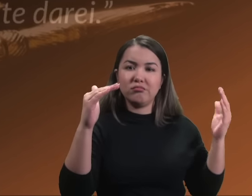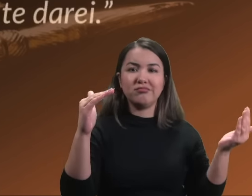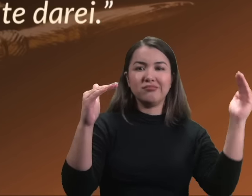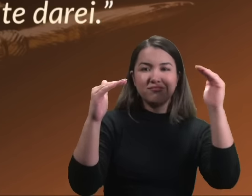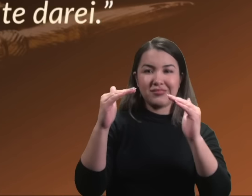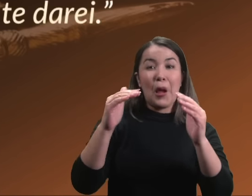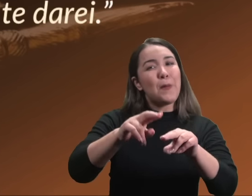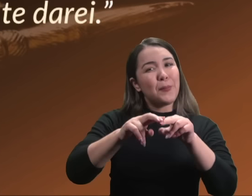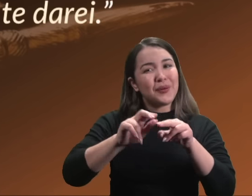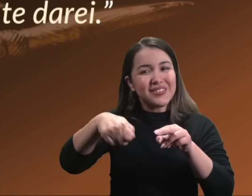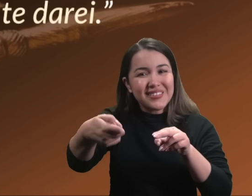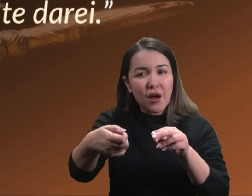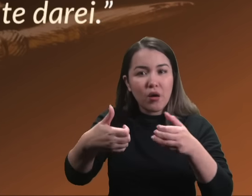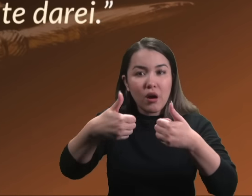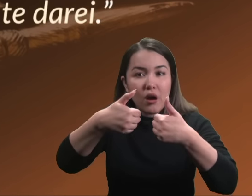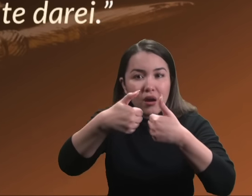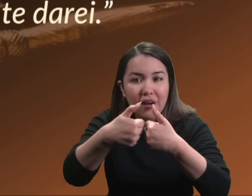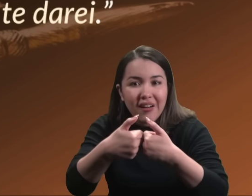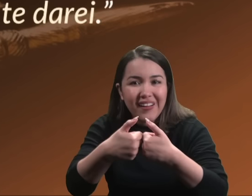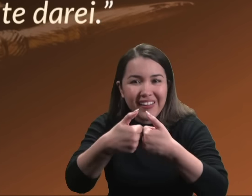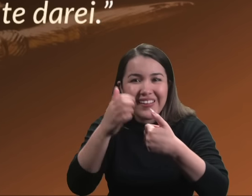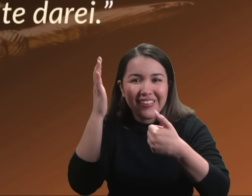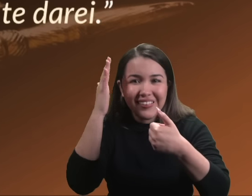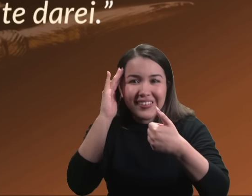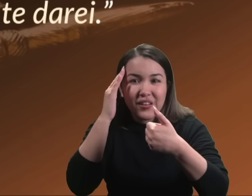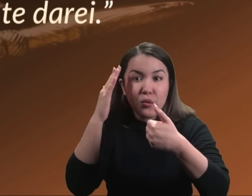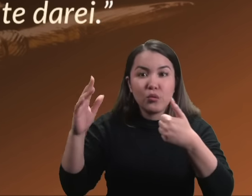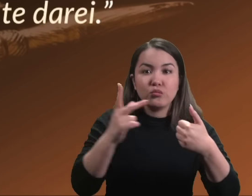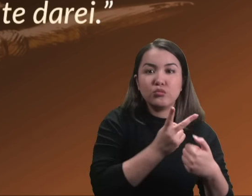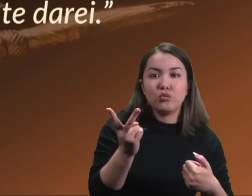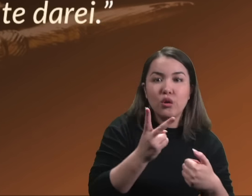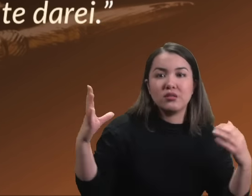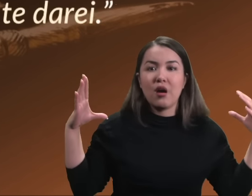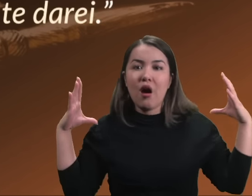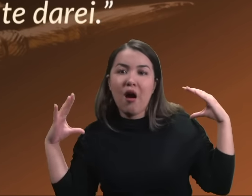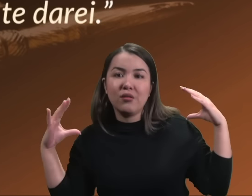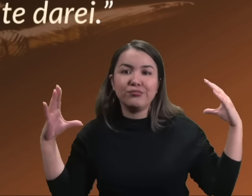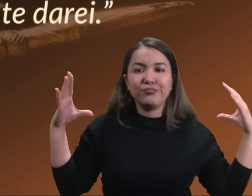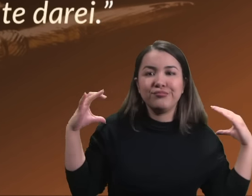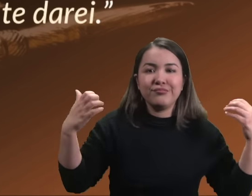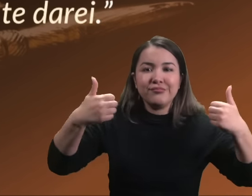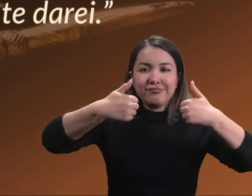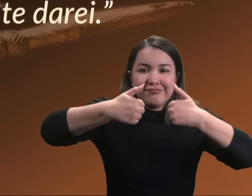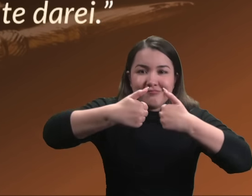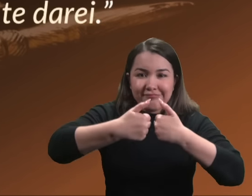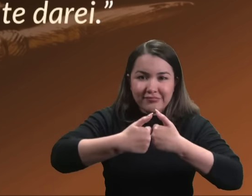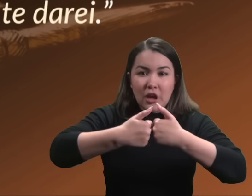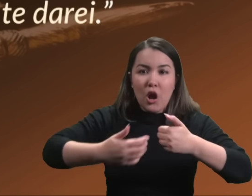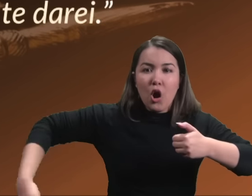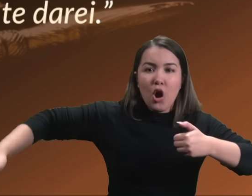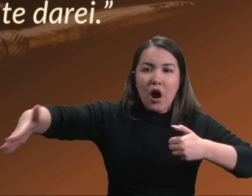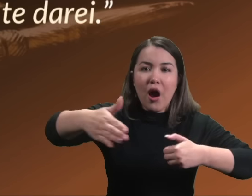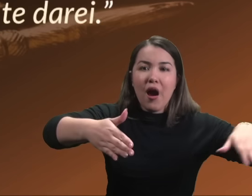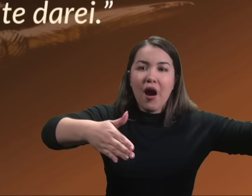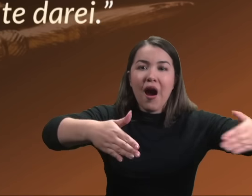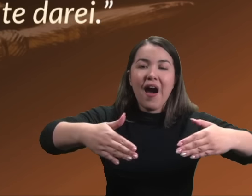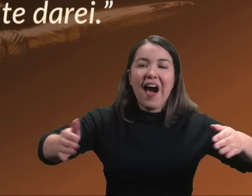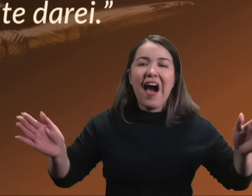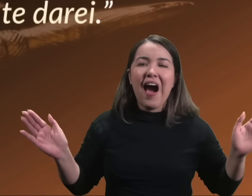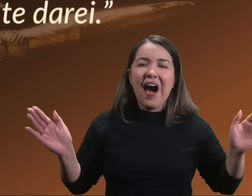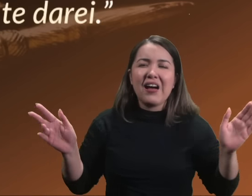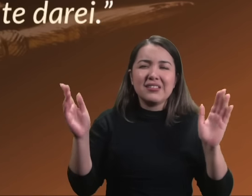20 os querubins se estenderão estenderão as asas por cima cobrindo com ela o propiciatório eles